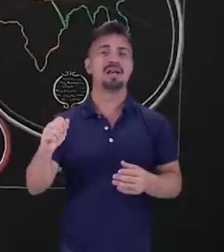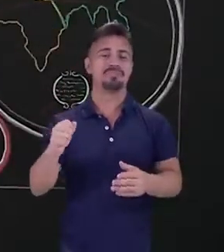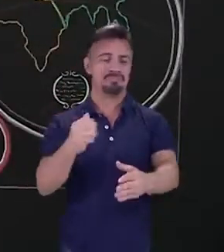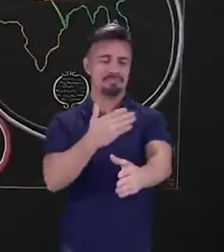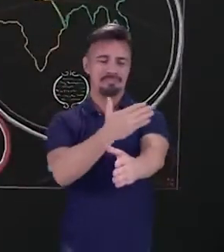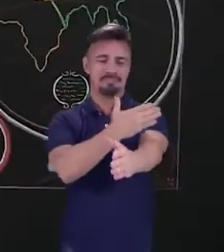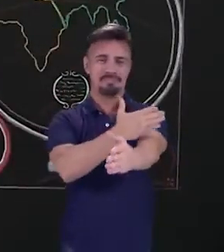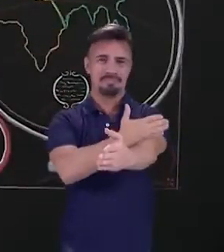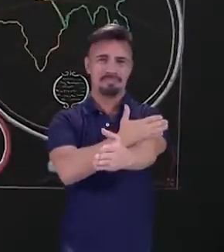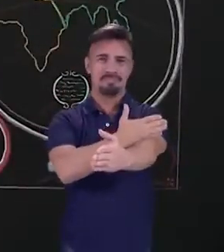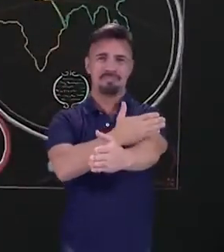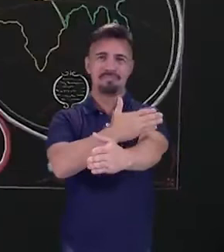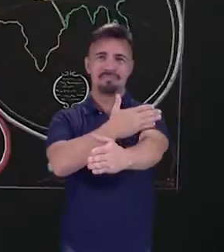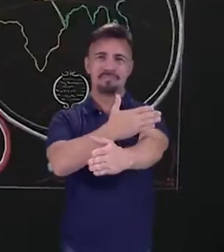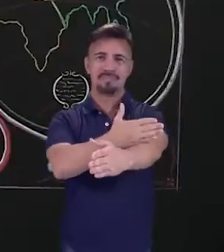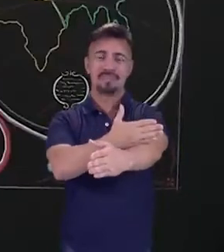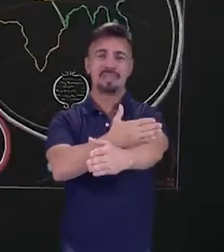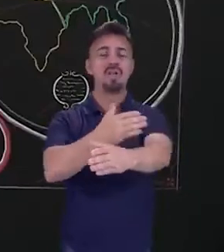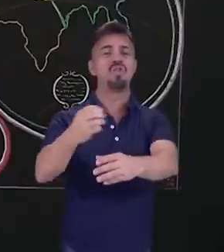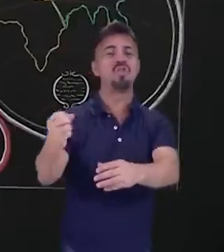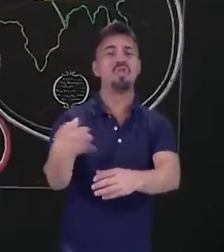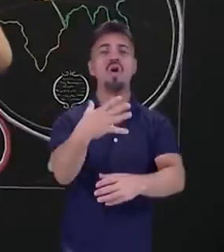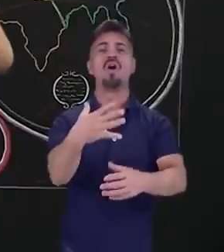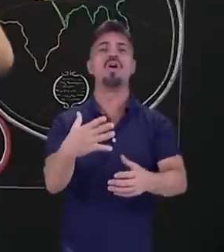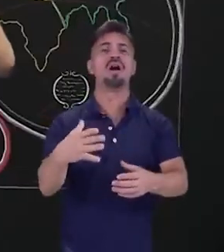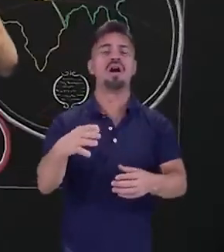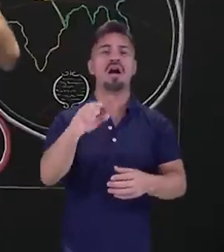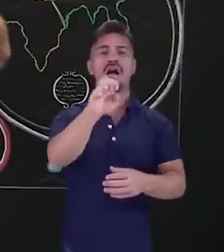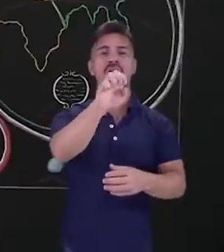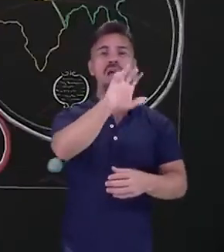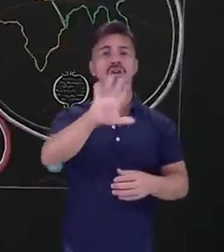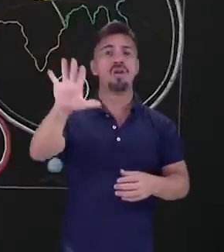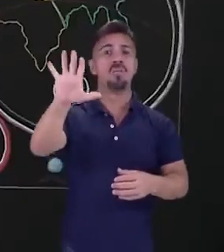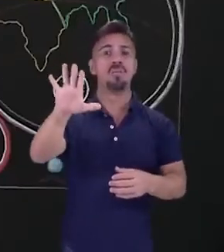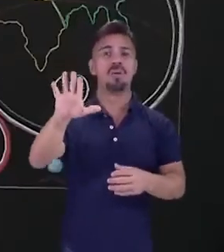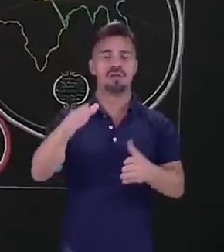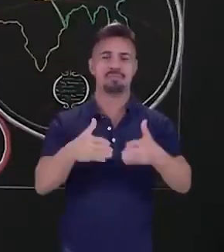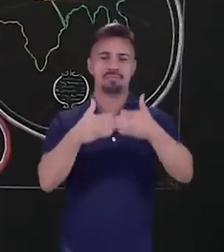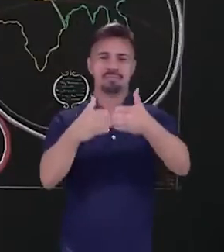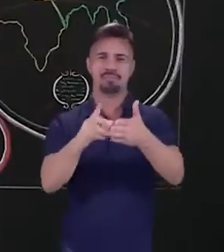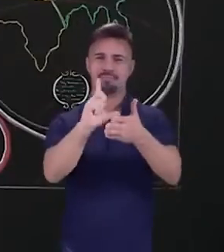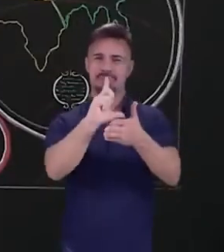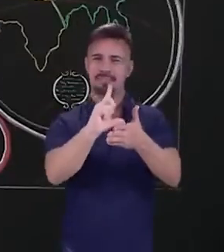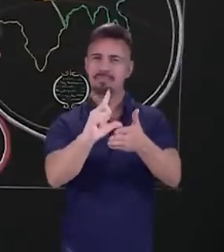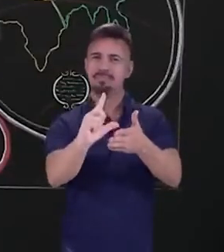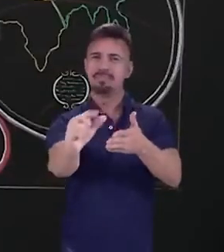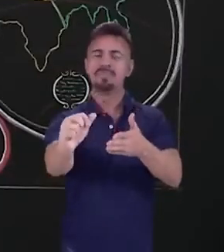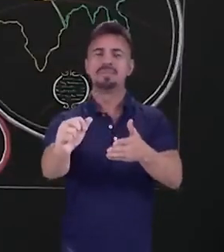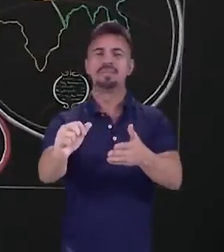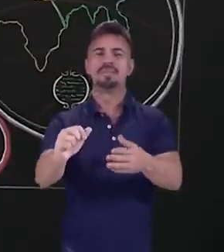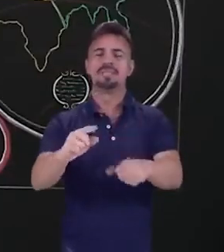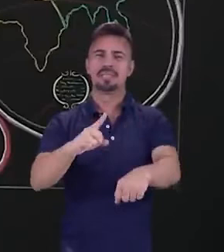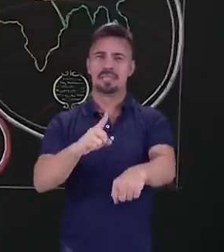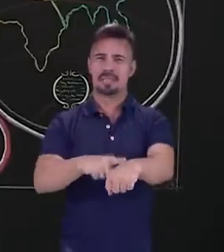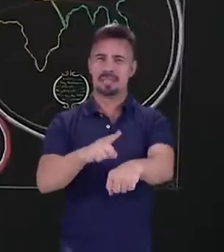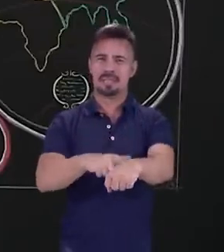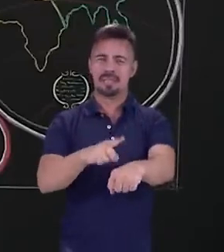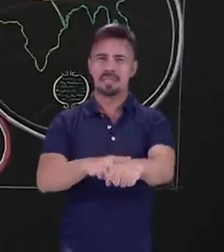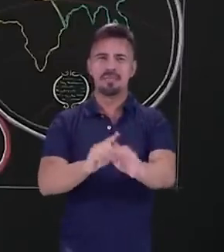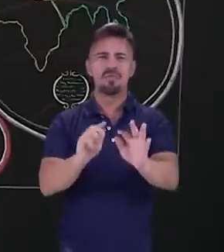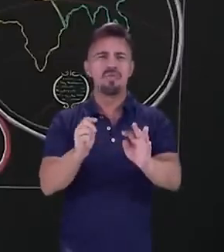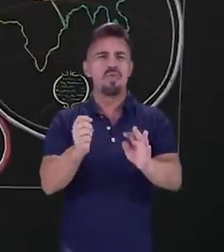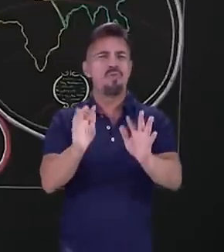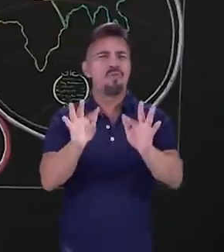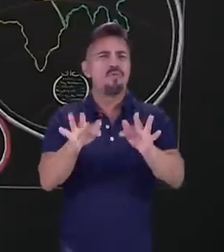Moderna trouxe uma grande novidade para esse mundo europeu, que foram as chamadas grandes navegações. Esse período do finzinho da